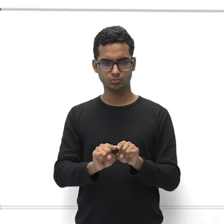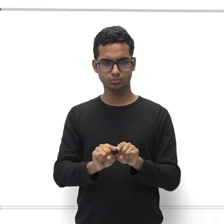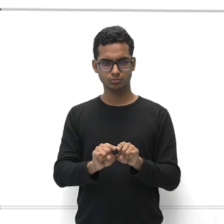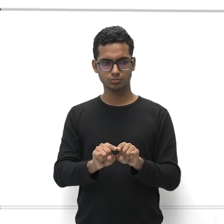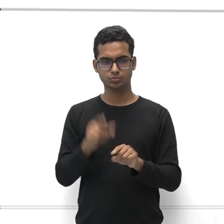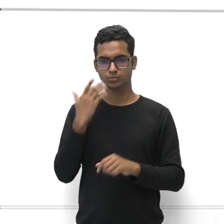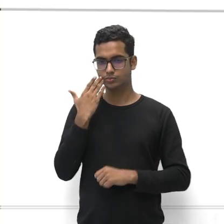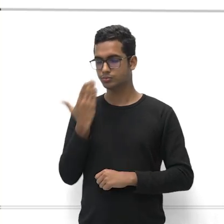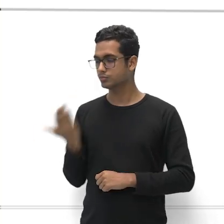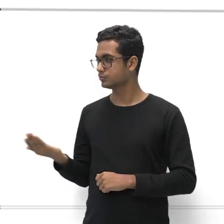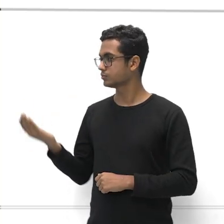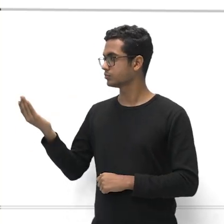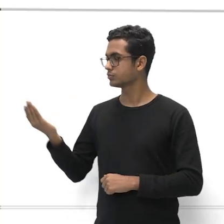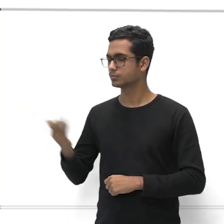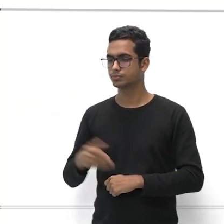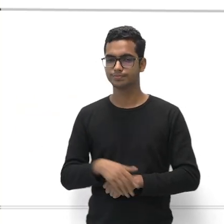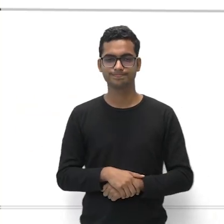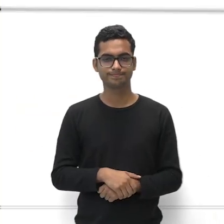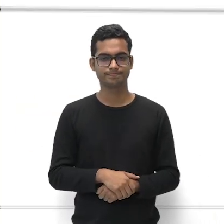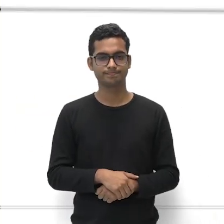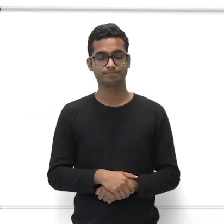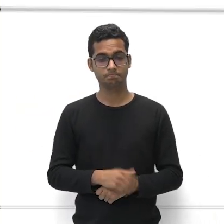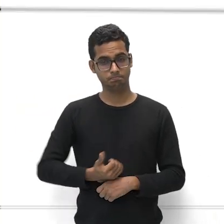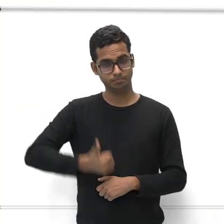do mesmo jeito que